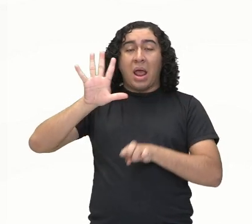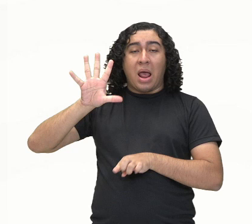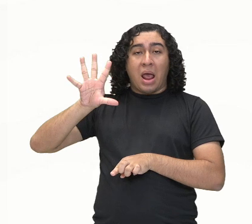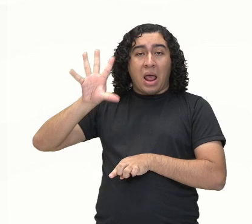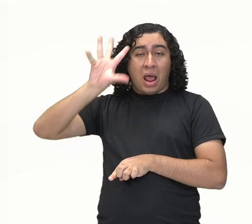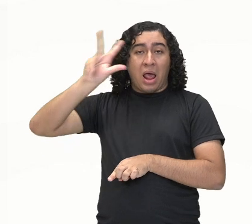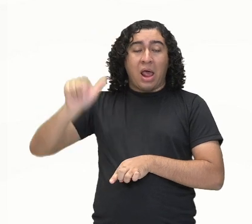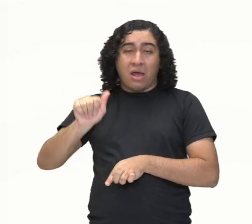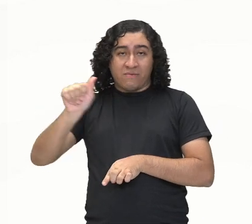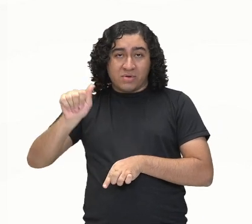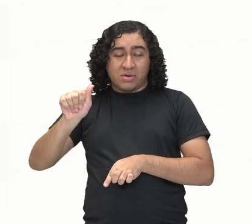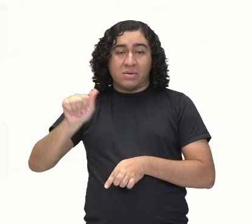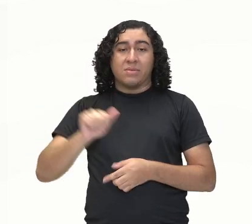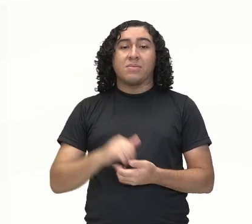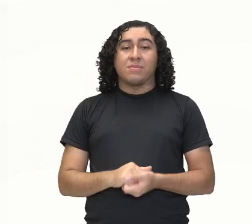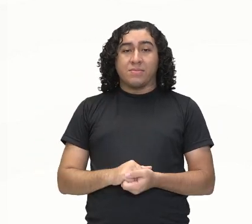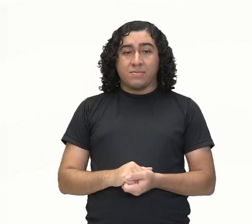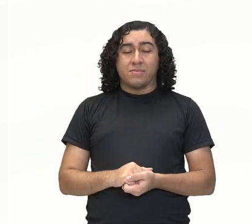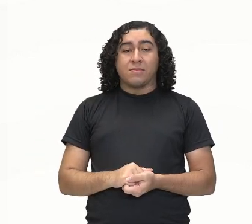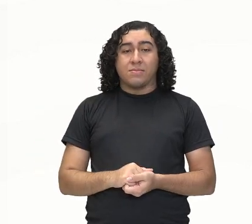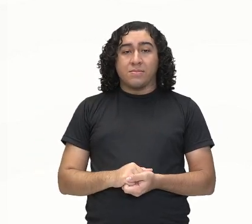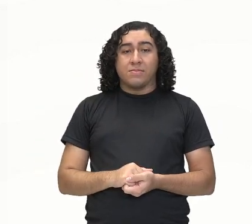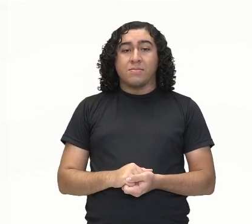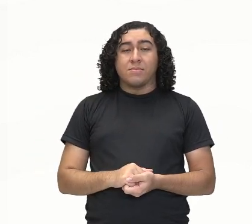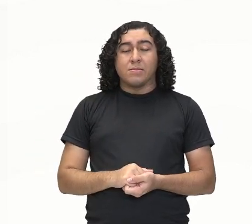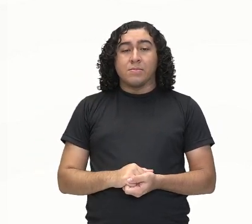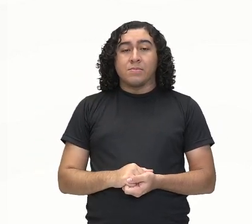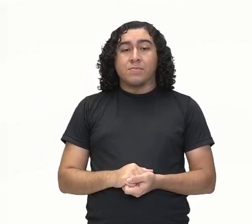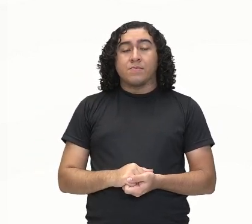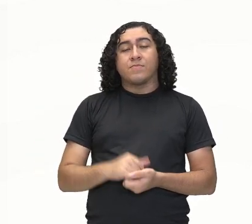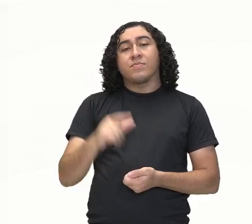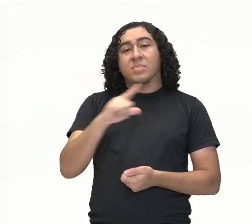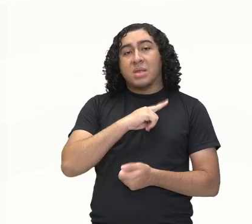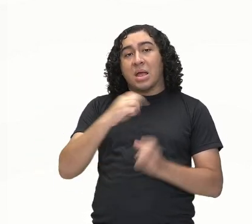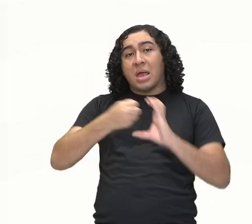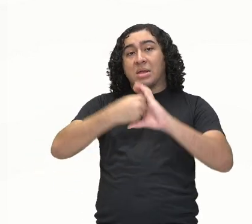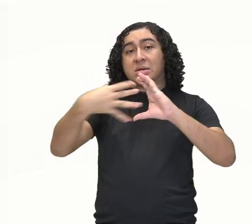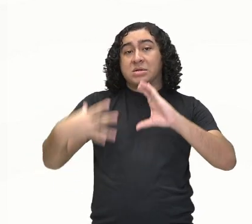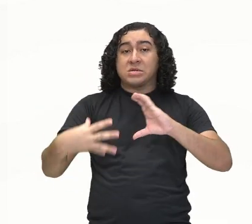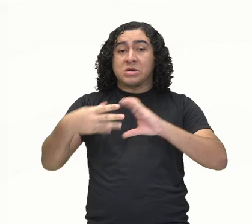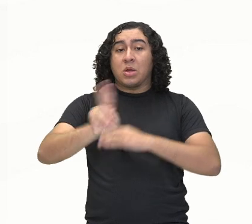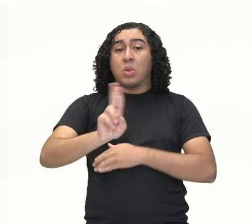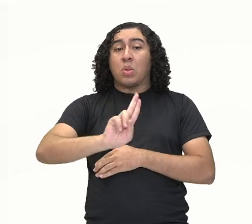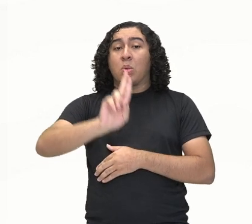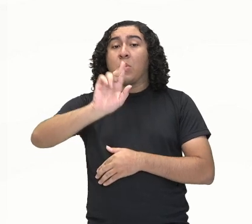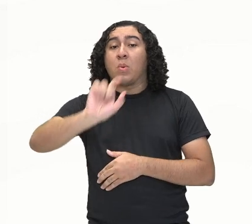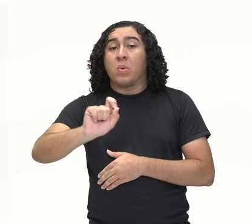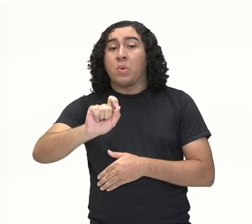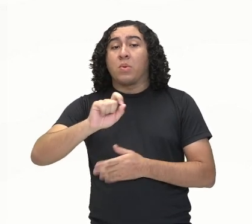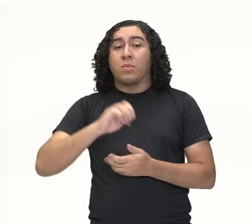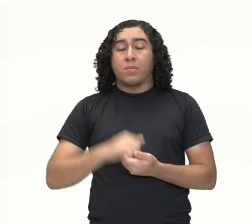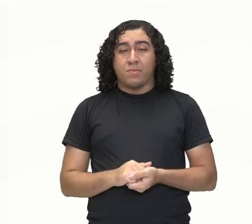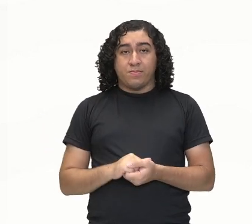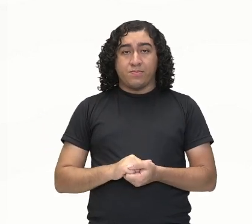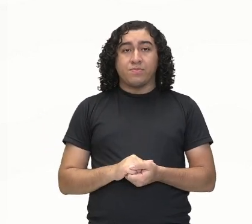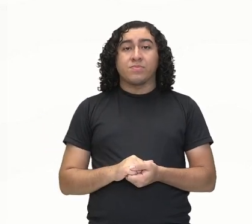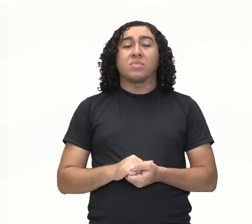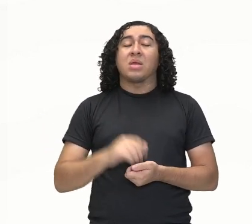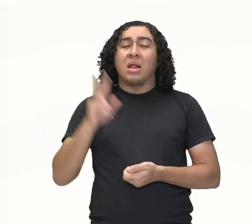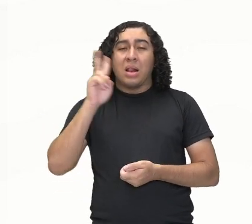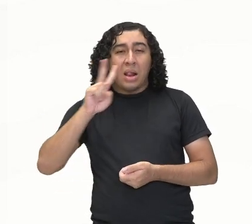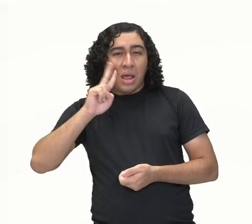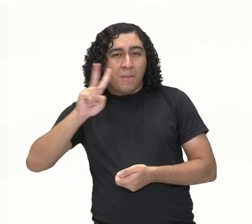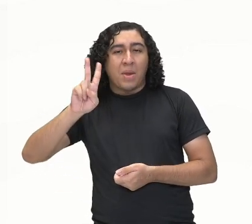da América Latina, nós temos os fatores que são chamados de fatores